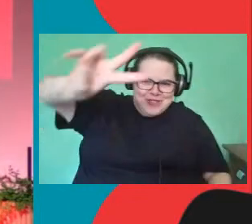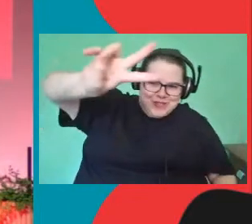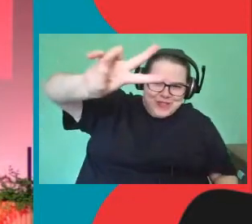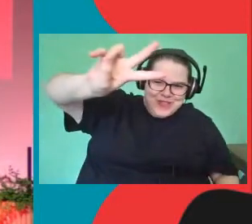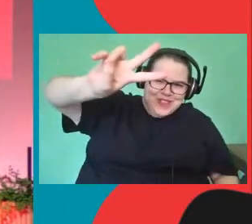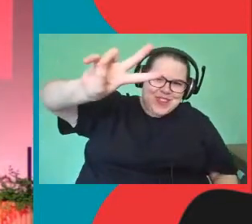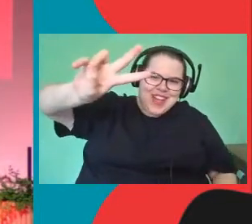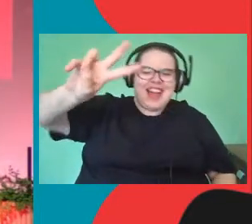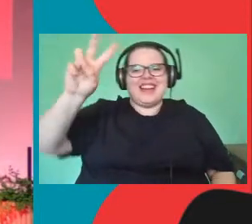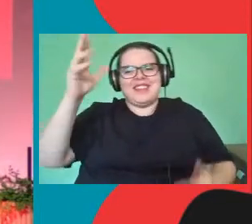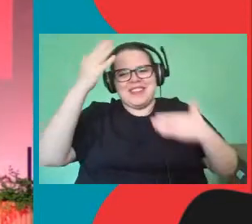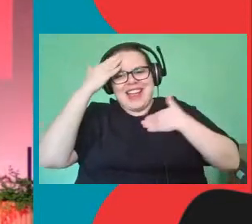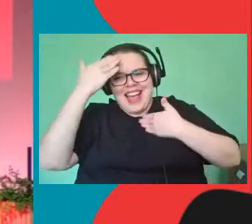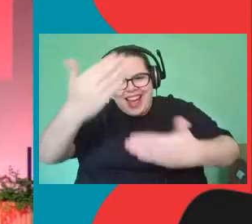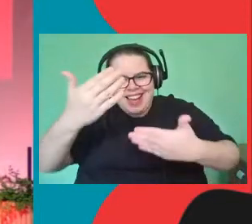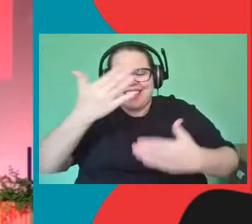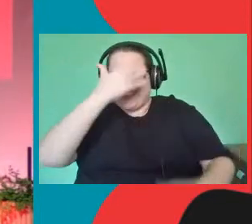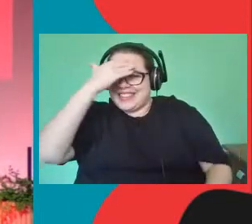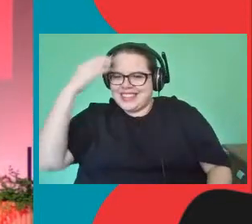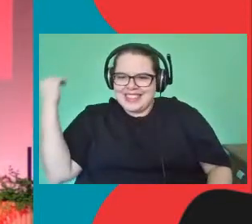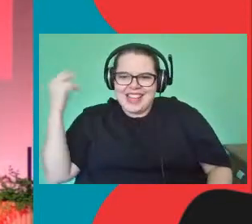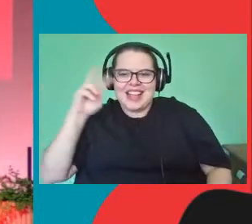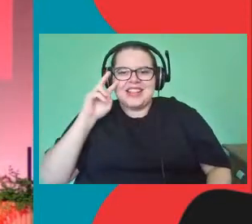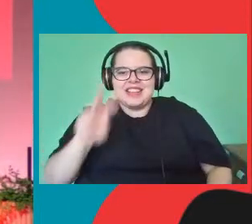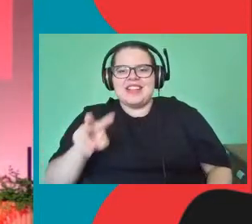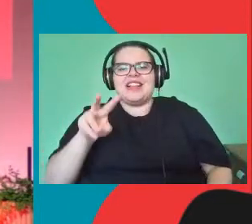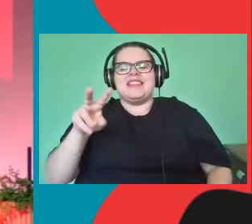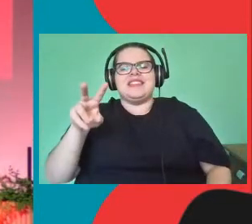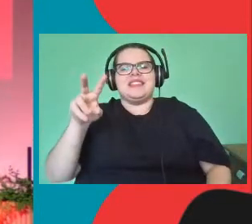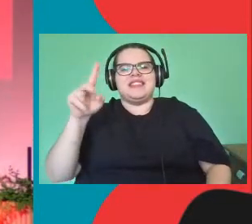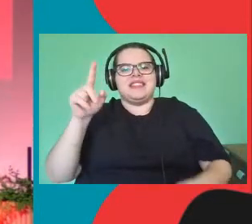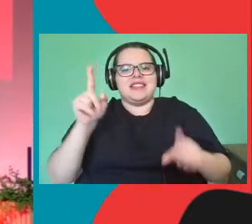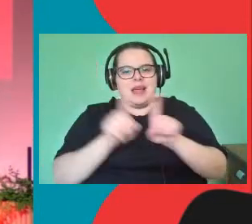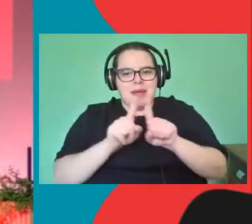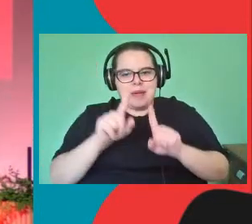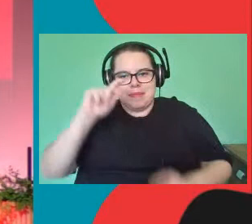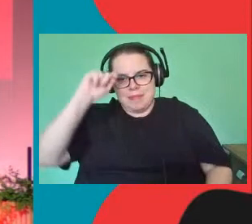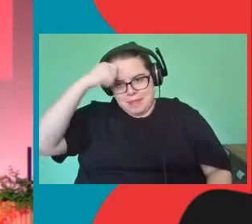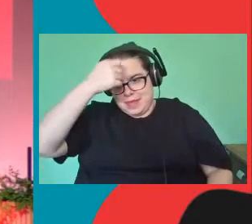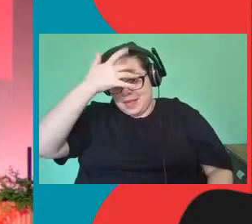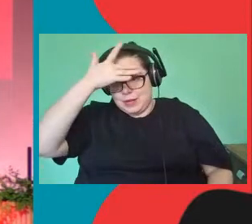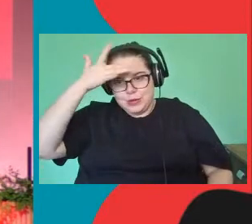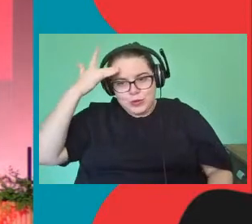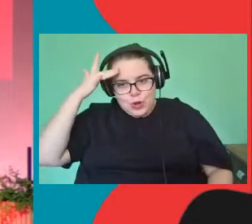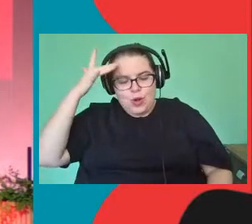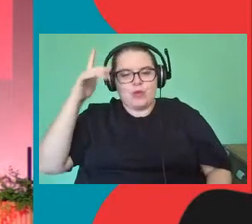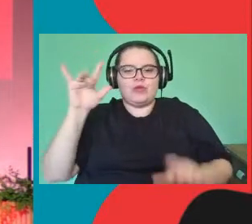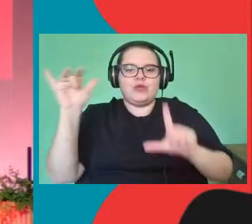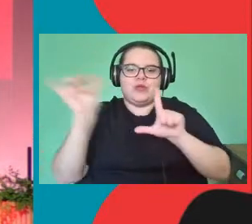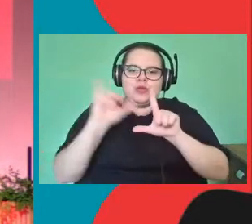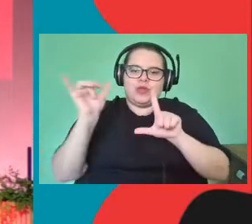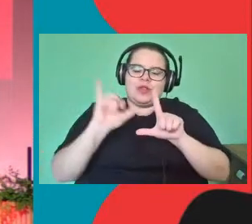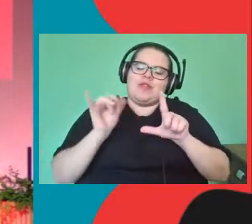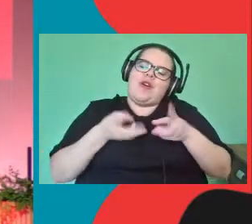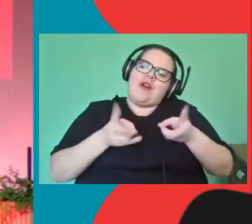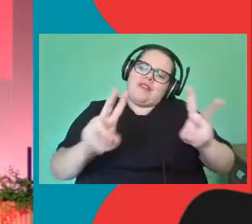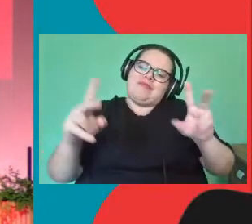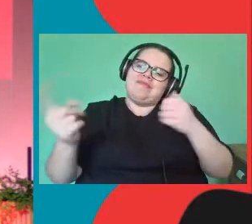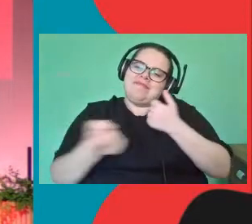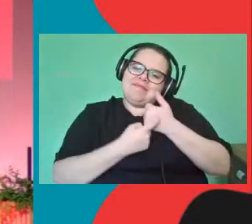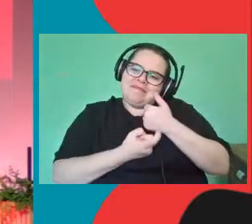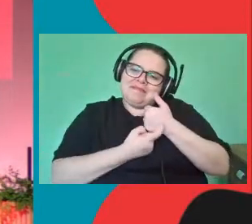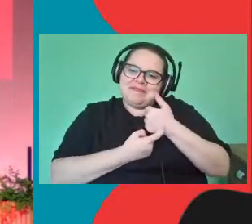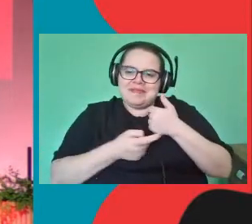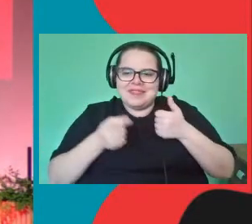E é isso aí, não esqueçam de verificar a nossa edição também, que foi de Black People, né, no YouTube. E continuem nos seguindo.